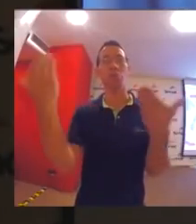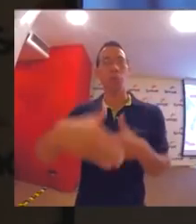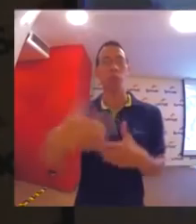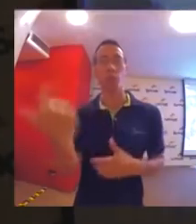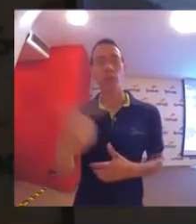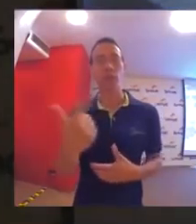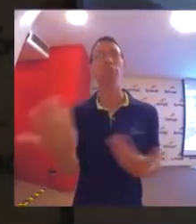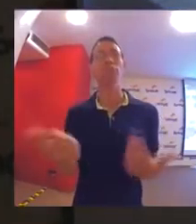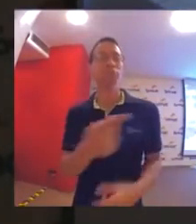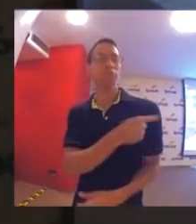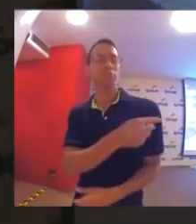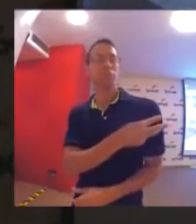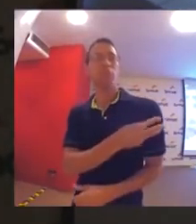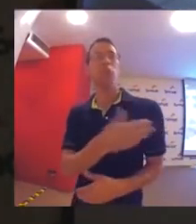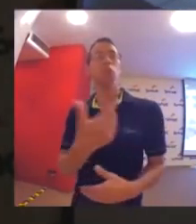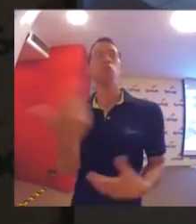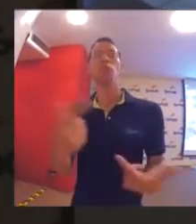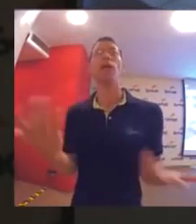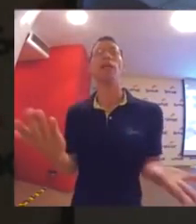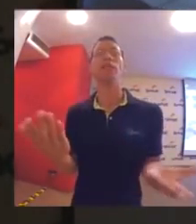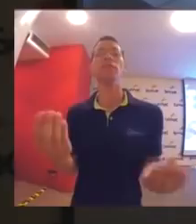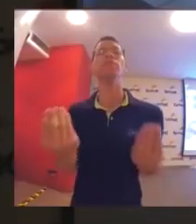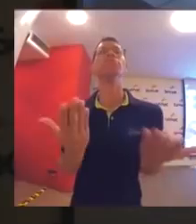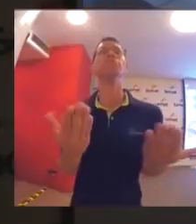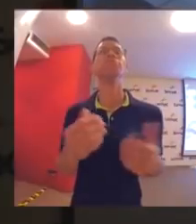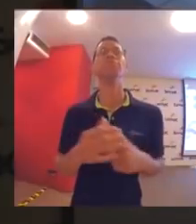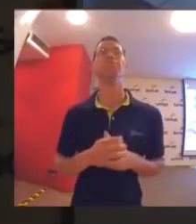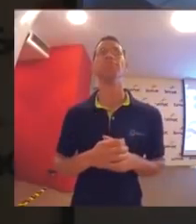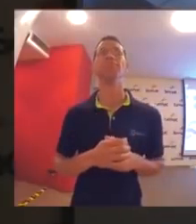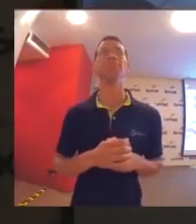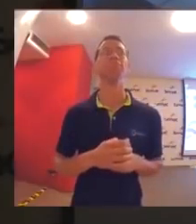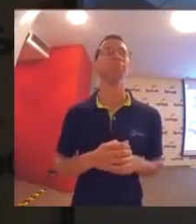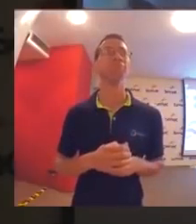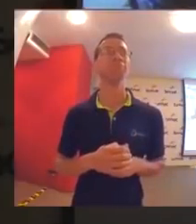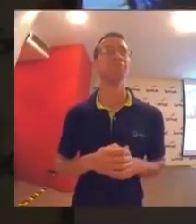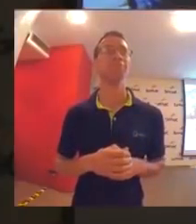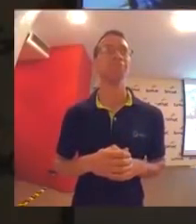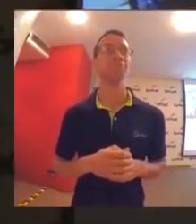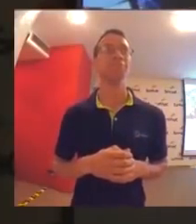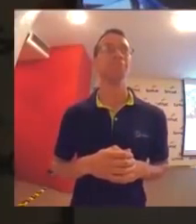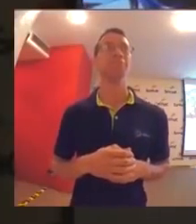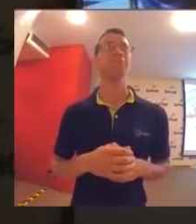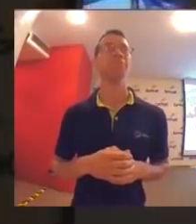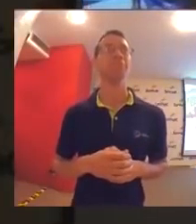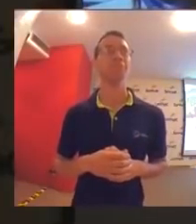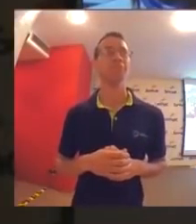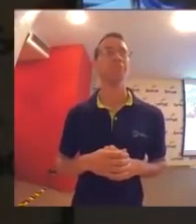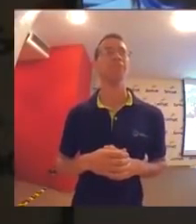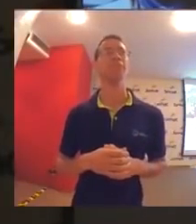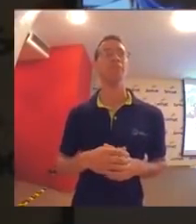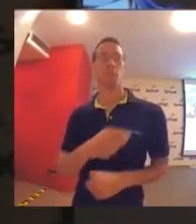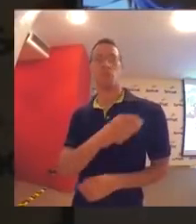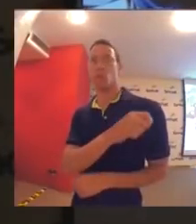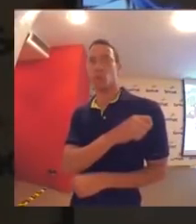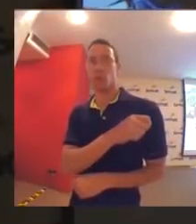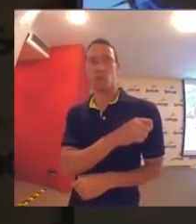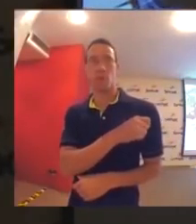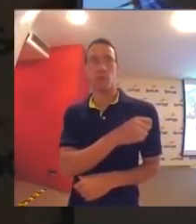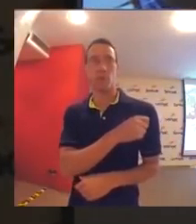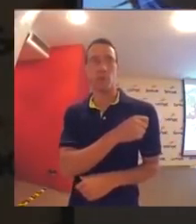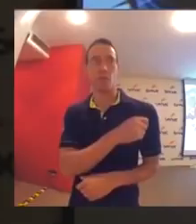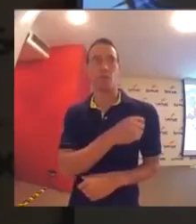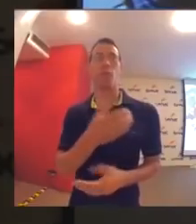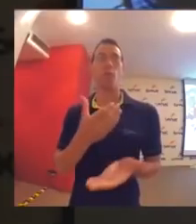que é que tem? Tem relação humana. Então, o aluno, ele começa a se relacionar